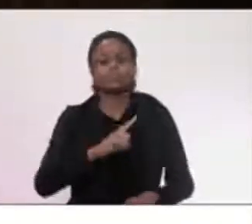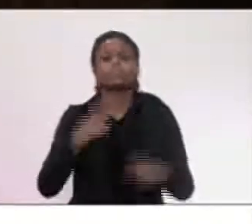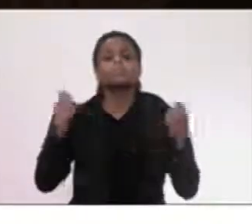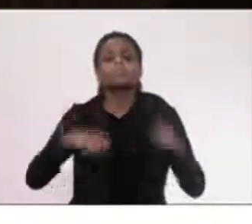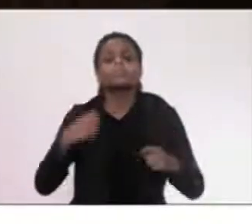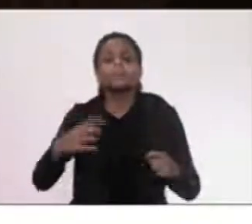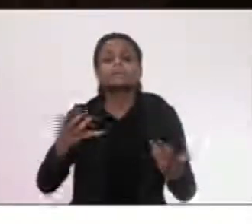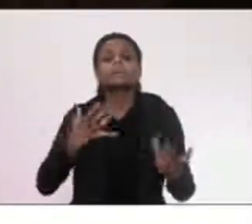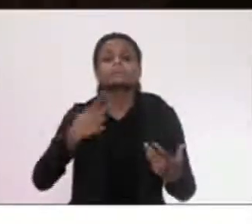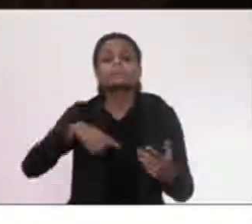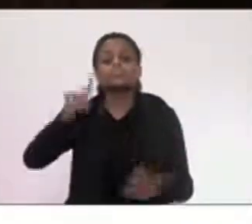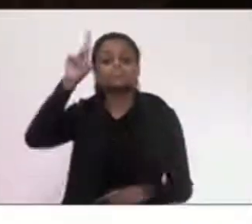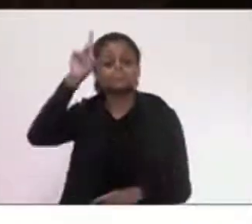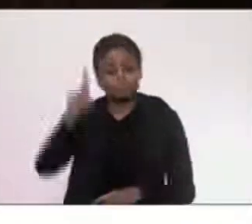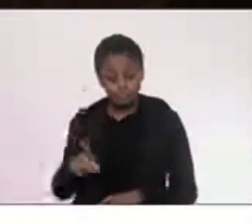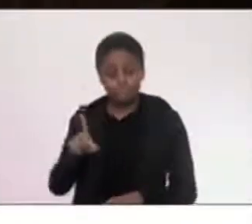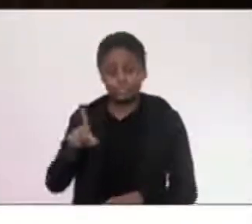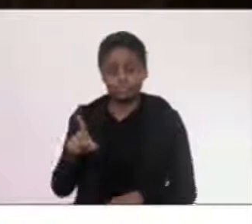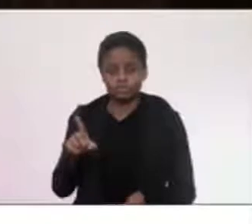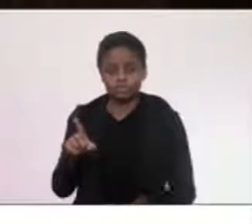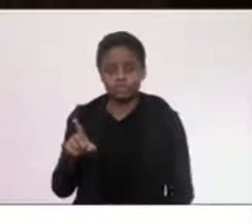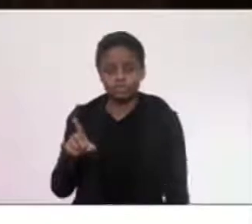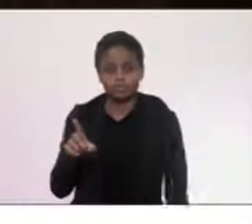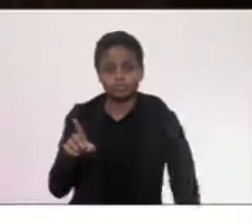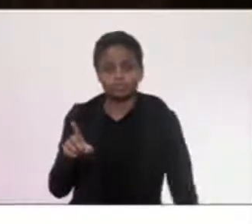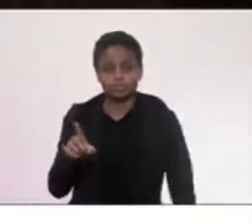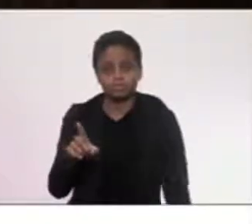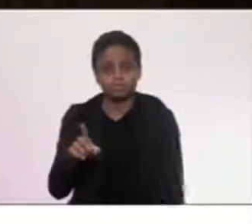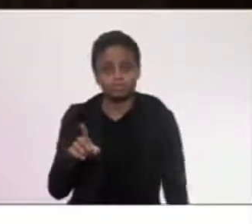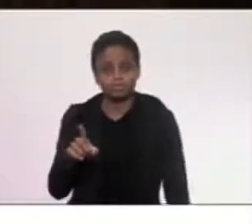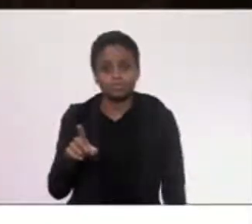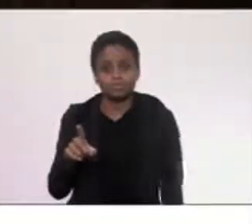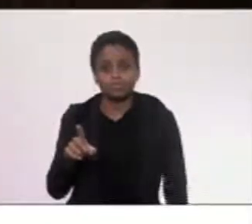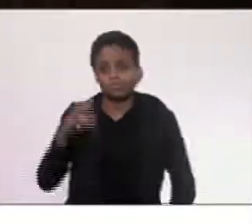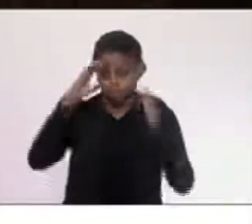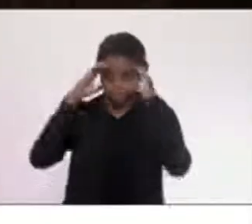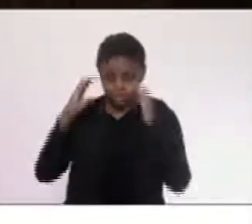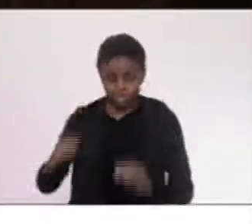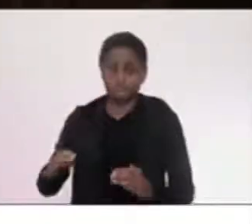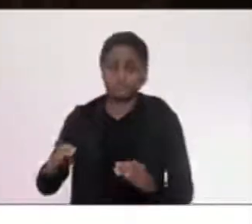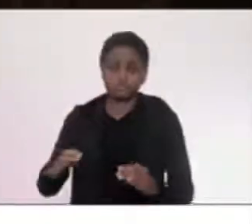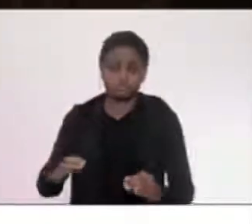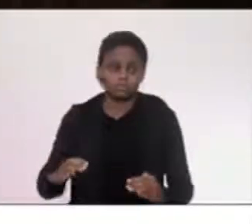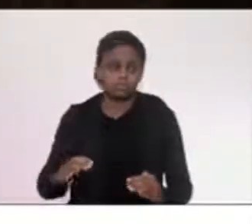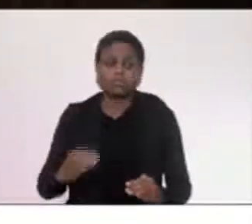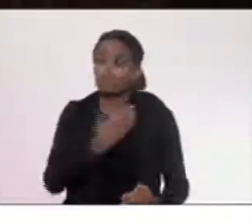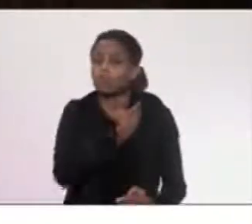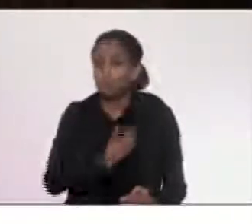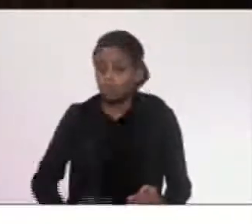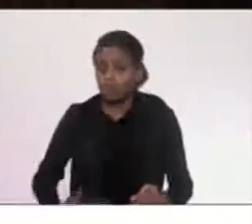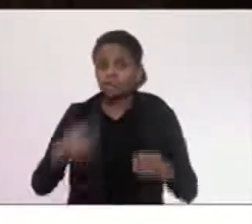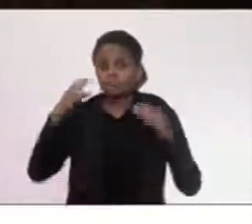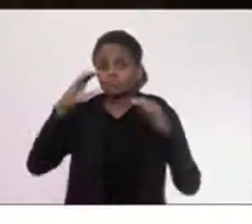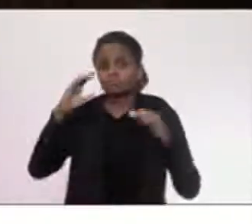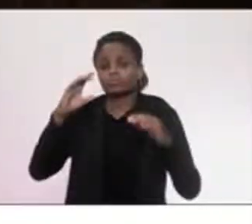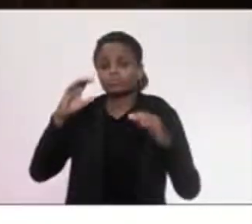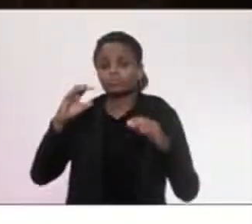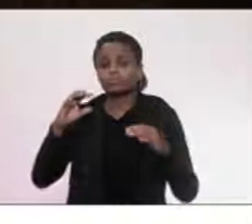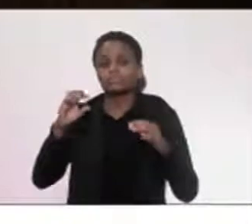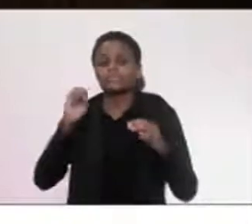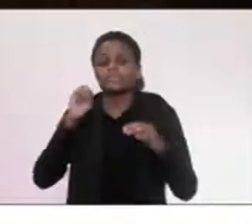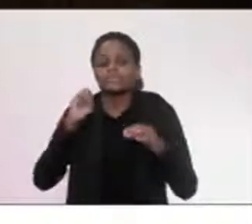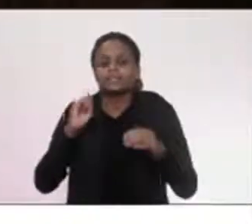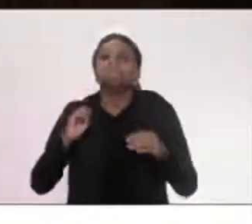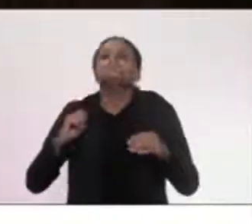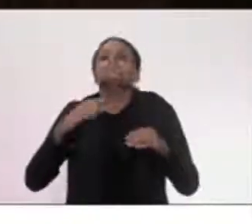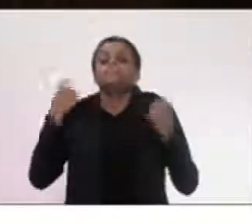direito for, na verdade, violado por esse governo ou por qualquer outro governo